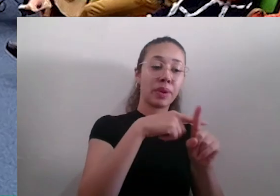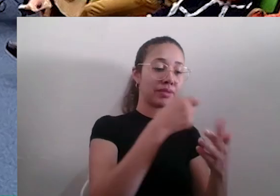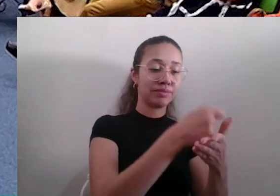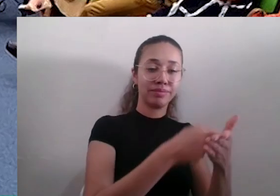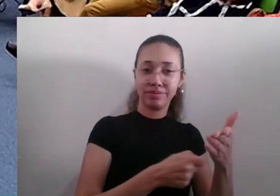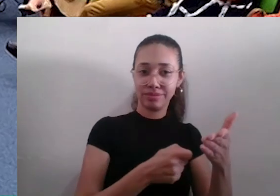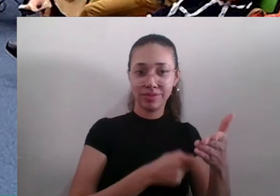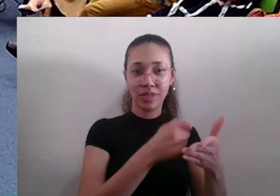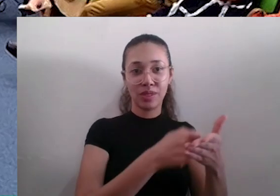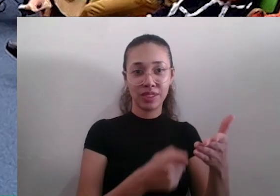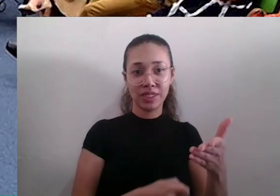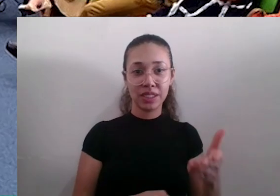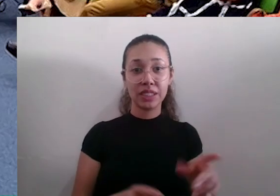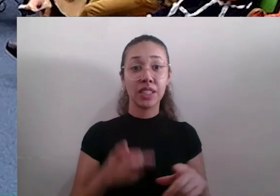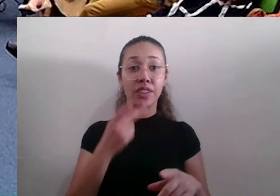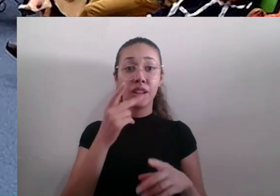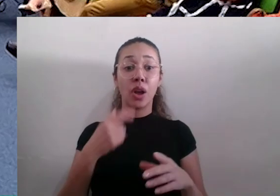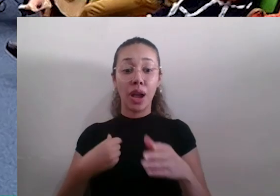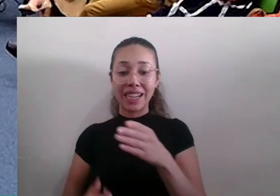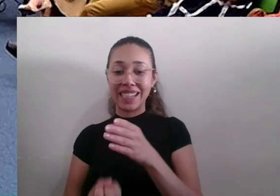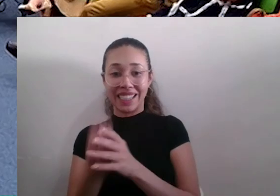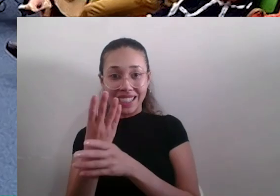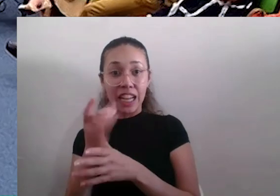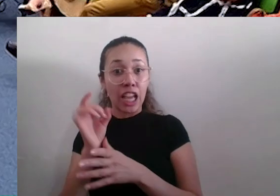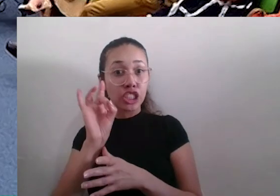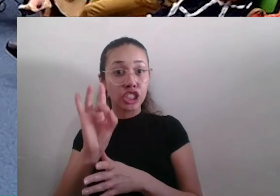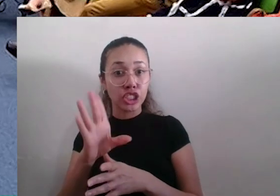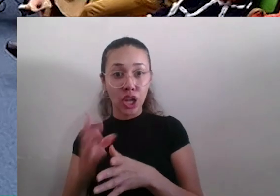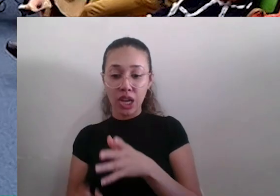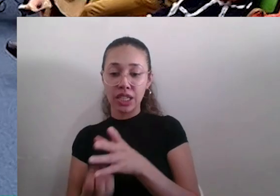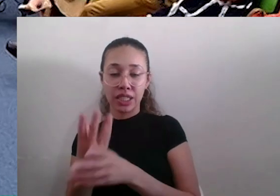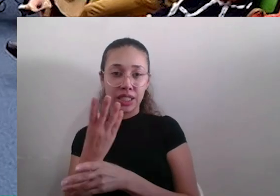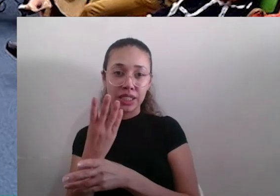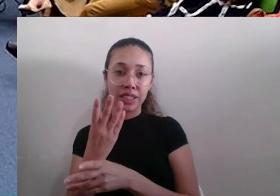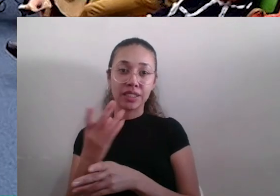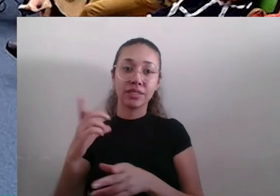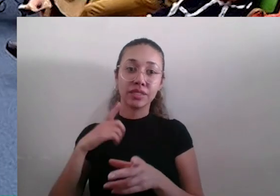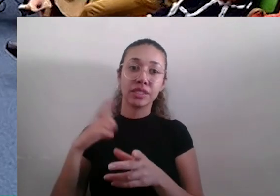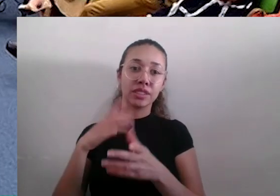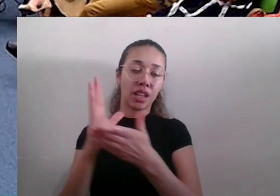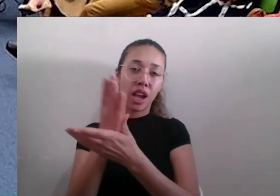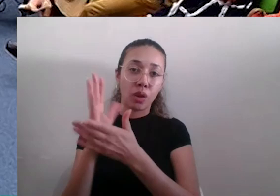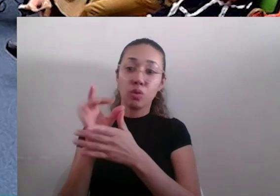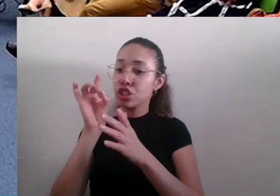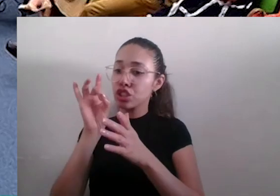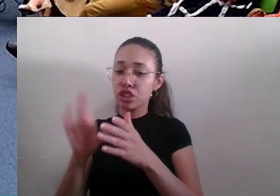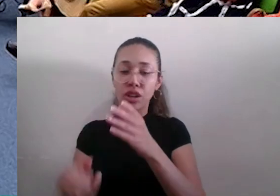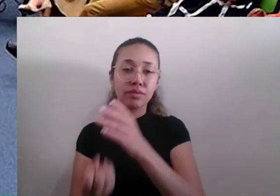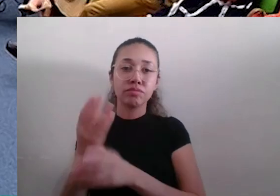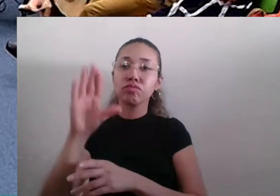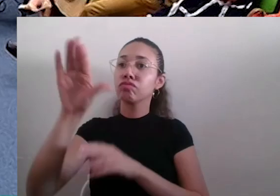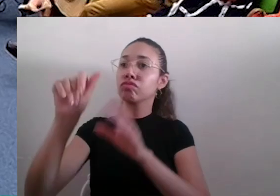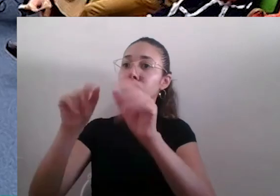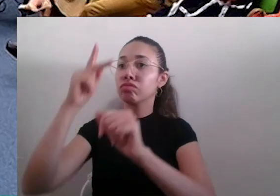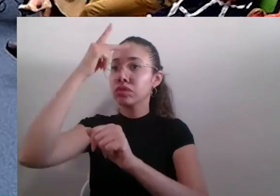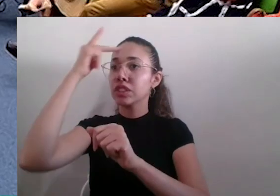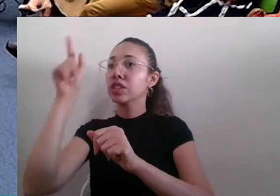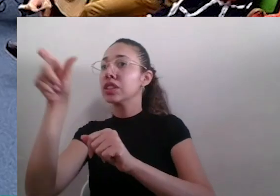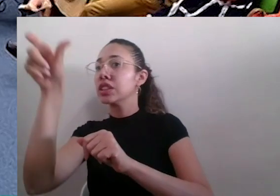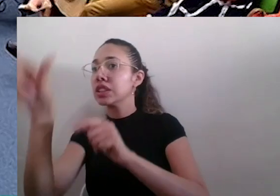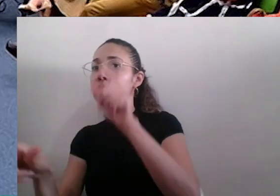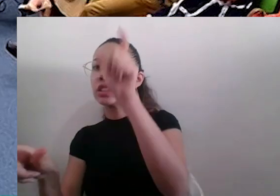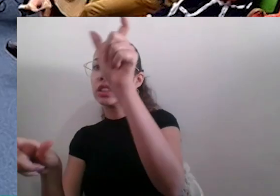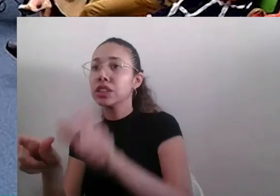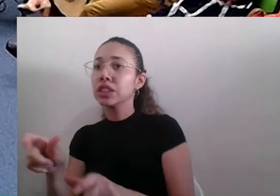quando eu falo produtora pura a gente tem a Ashley Calvo por exemplo ela é produtora ela só faz produção ela vai atrás de personagem ela marca hora ela liga para